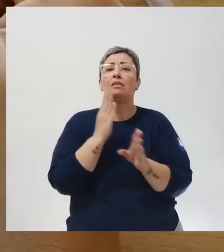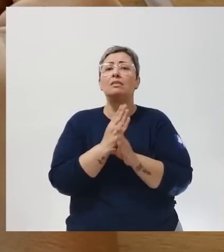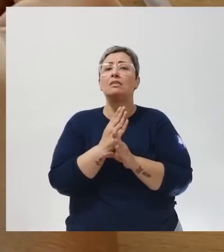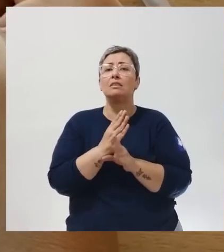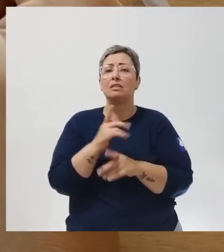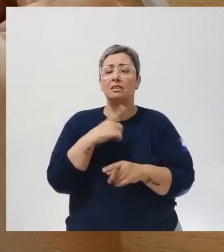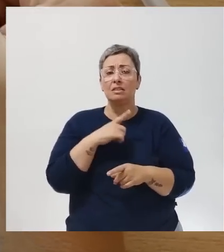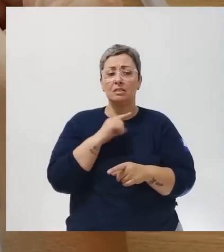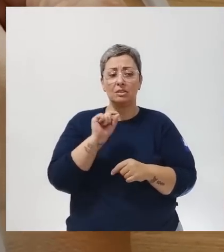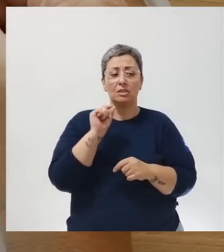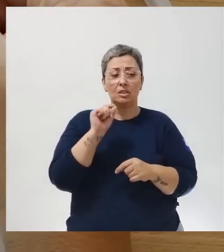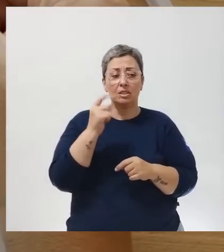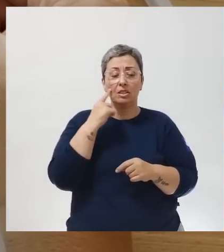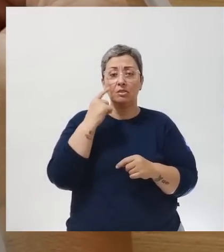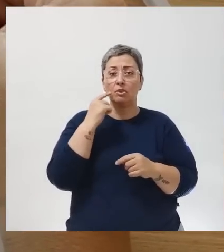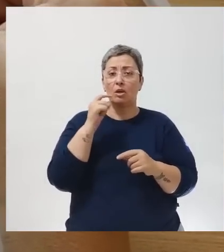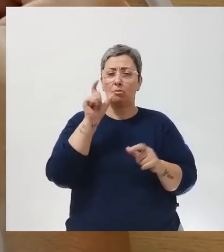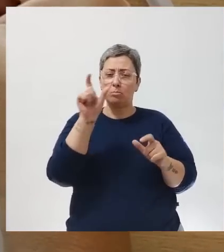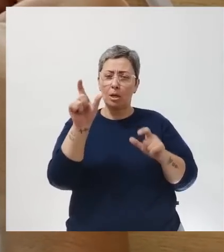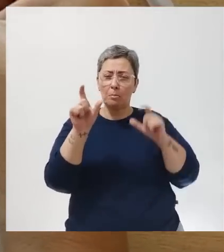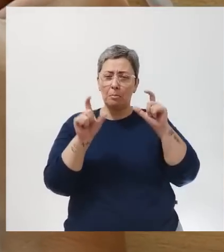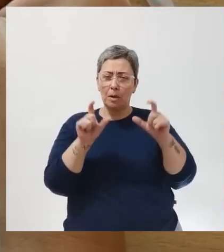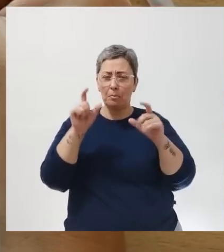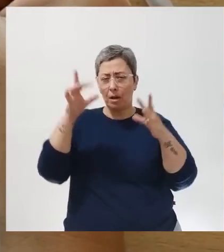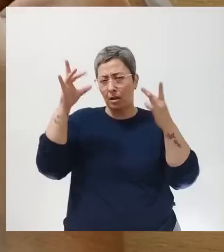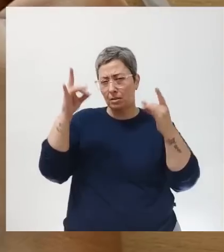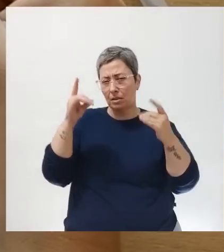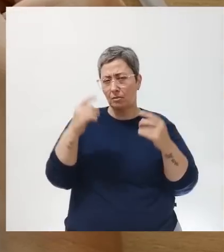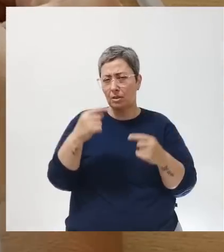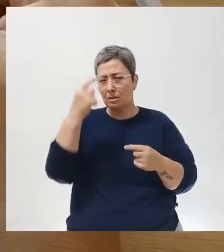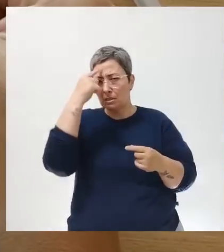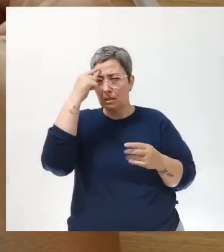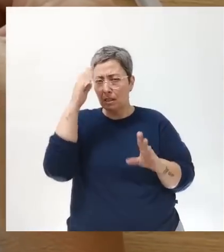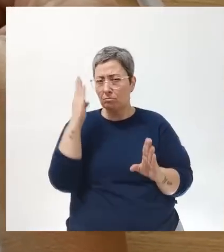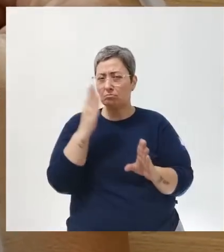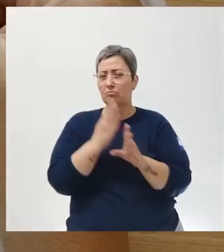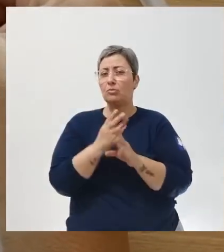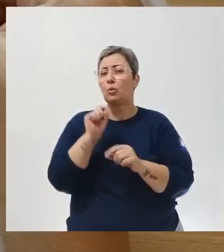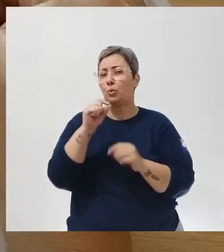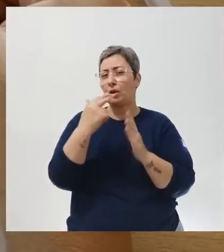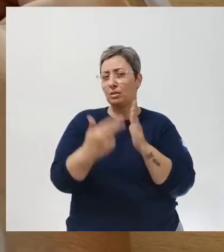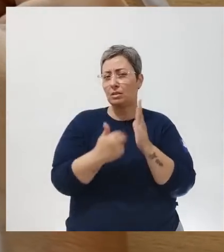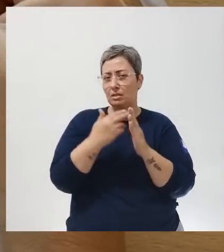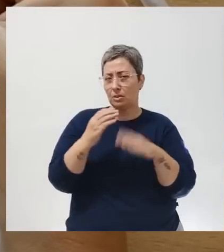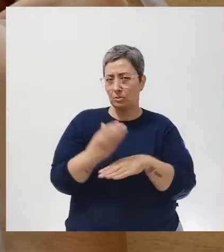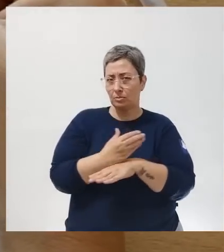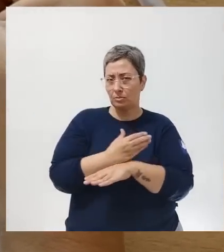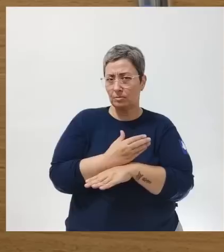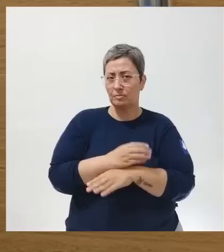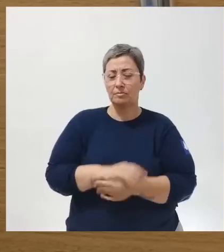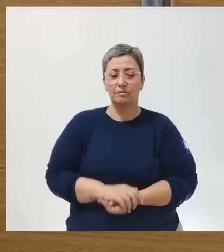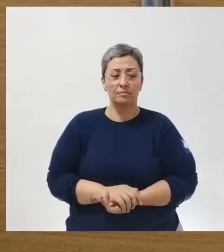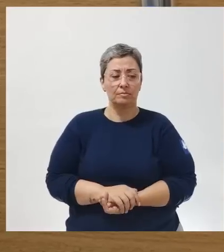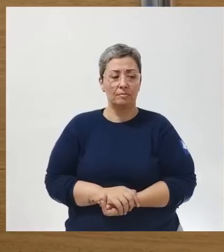esse? E pelas partes, ela vai tentar adivinhar qual é o desenho completo.